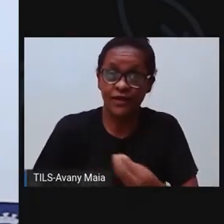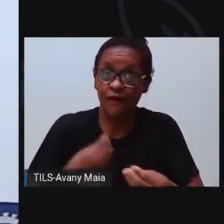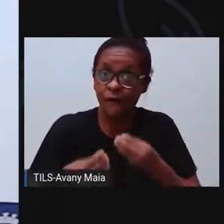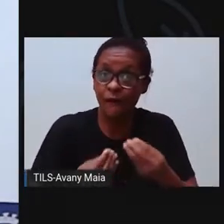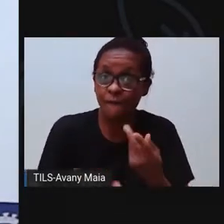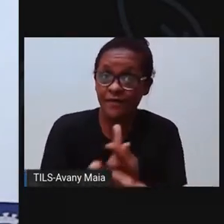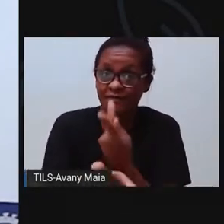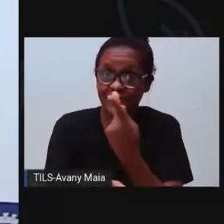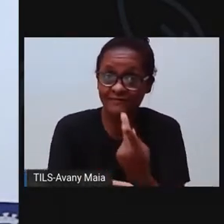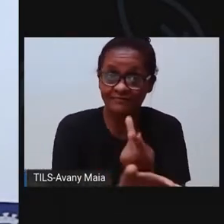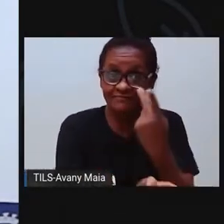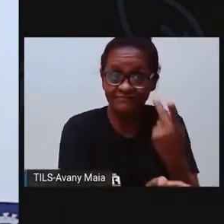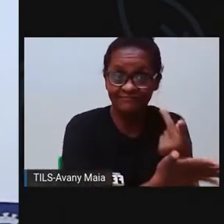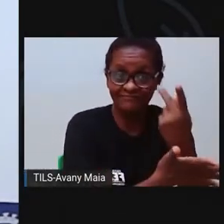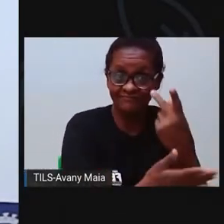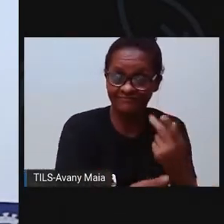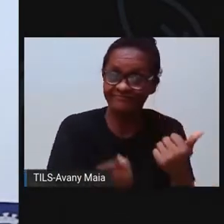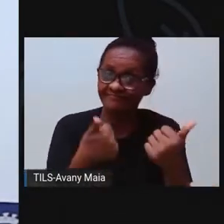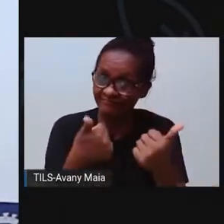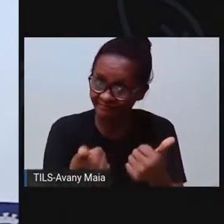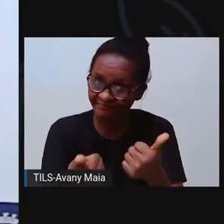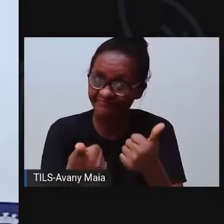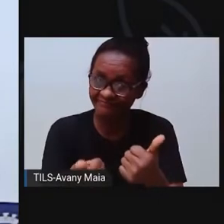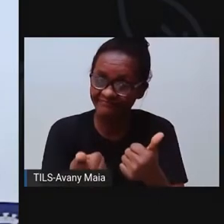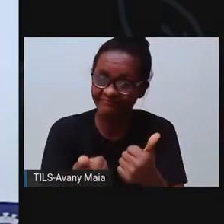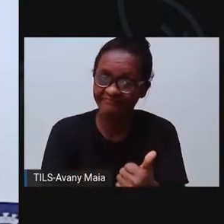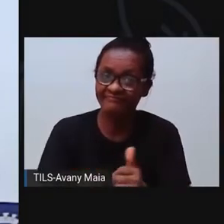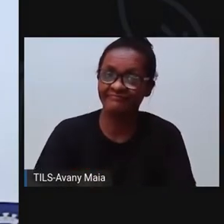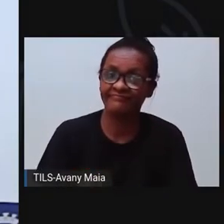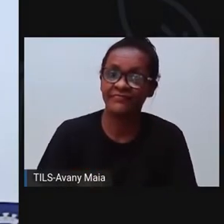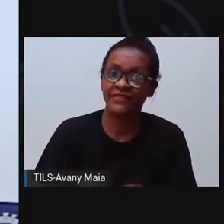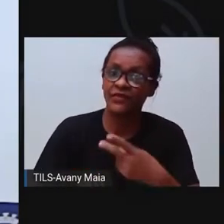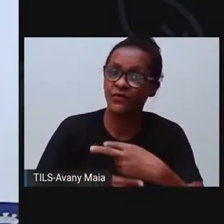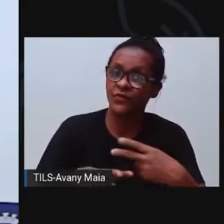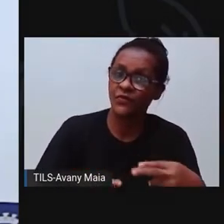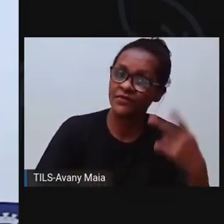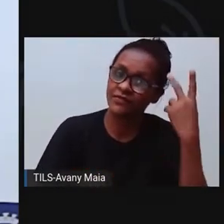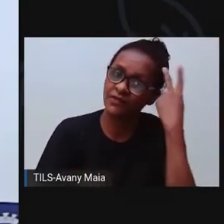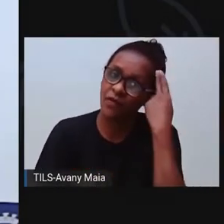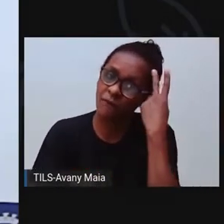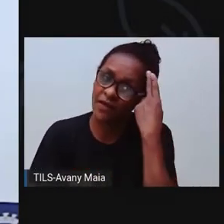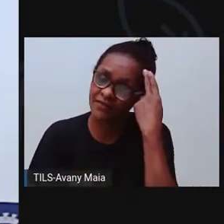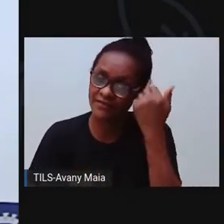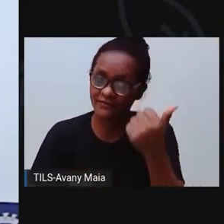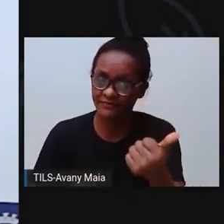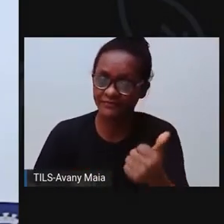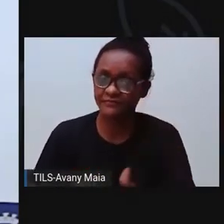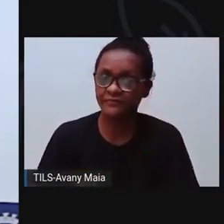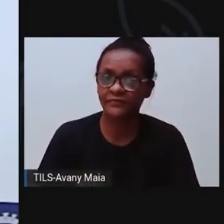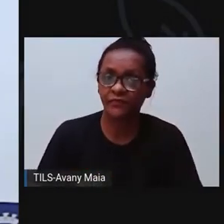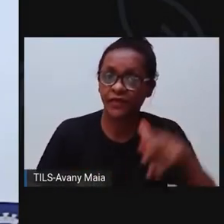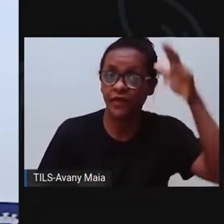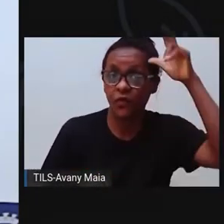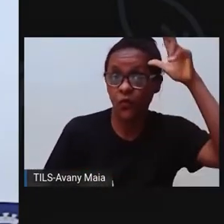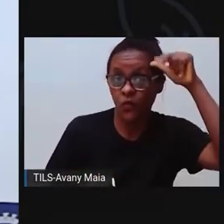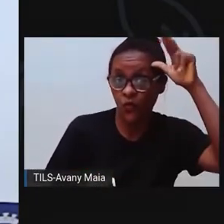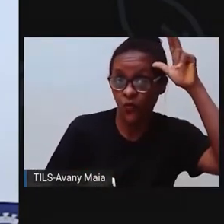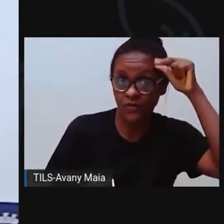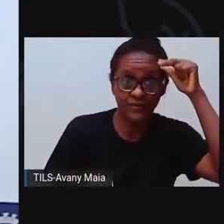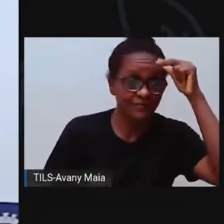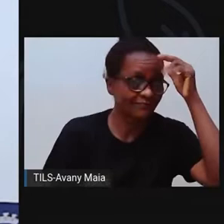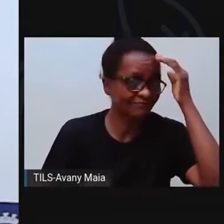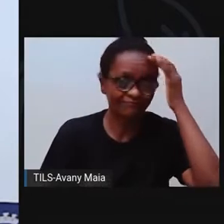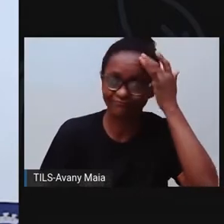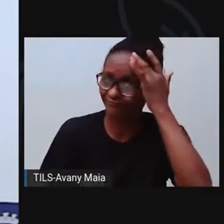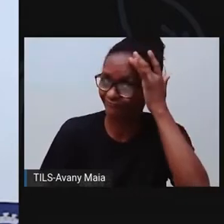as crianças passam por essas questões, por essas situações. Vocês vão ver, tá certo? Então vamos lá, o coelhinho que não